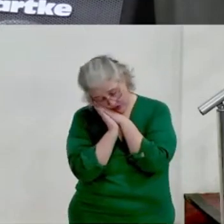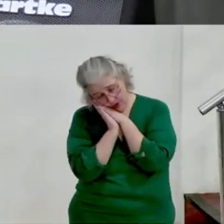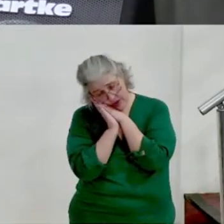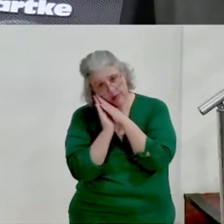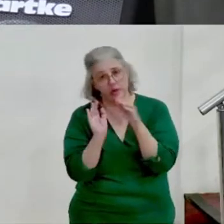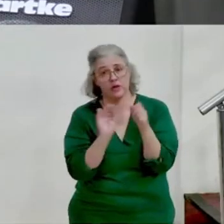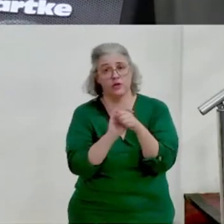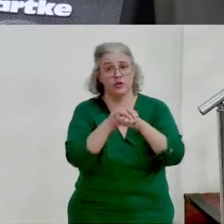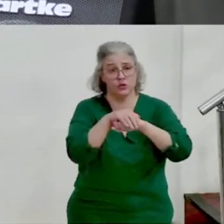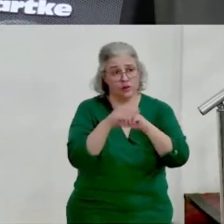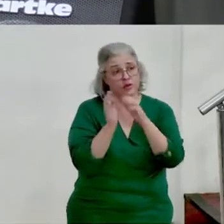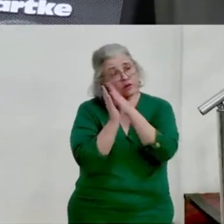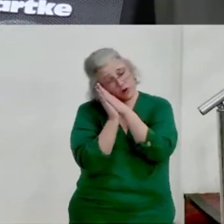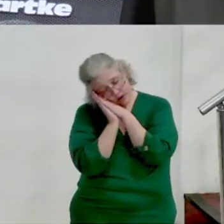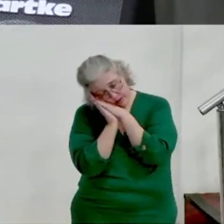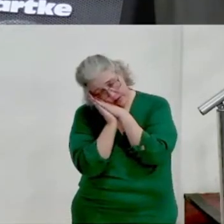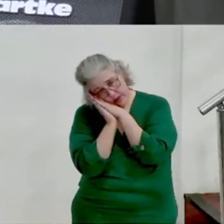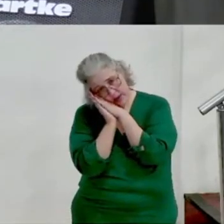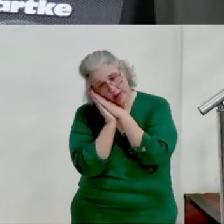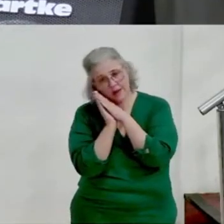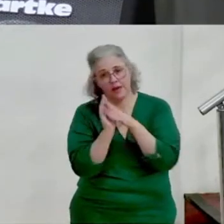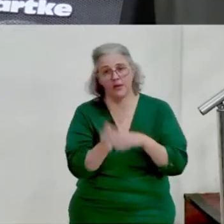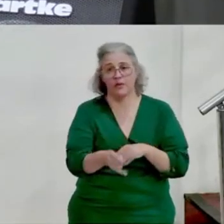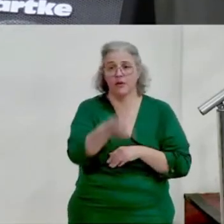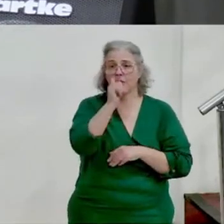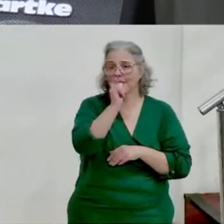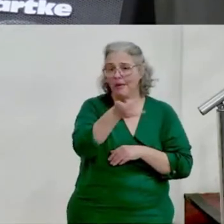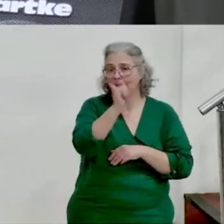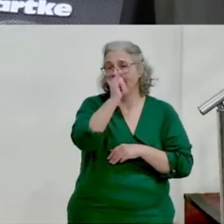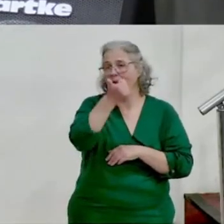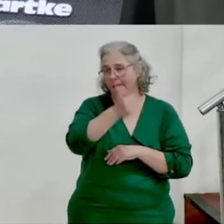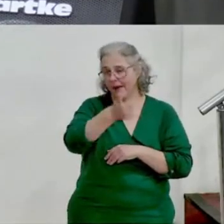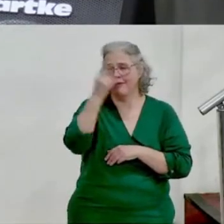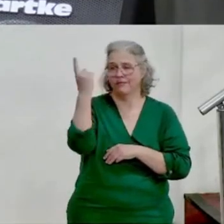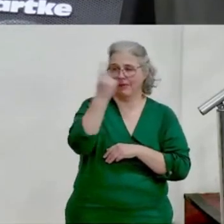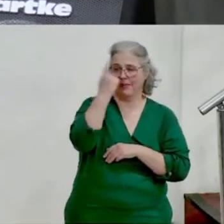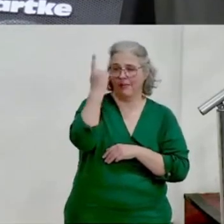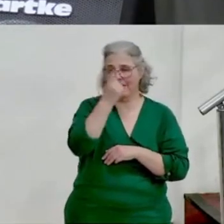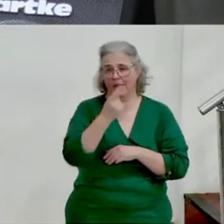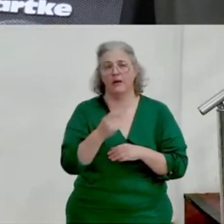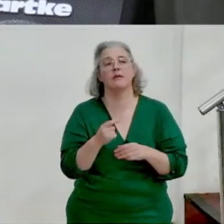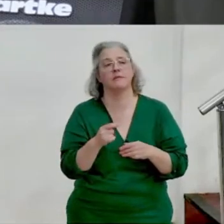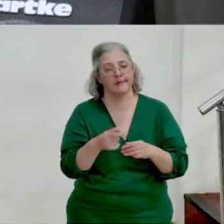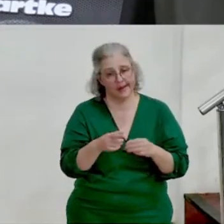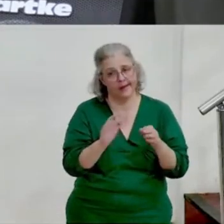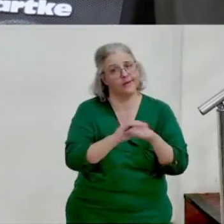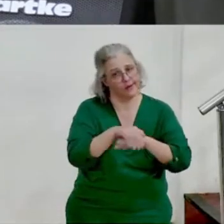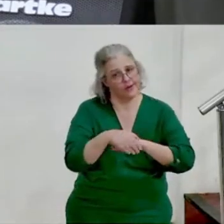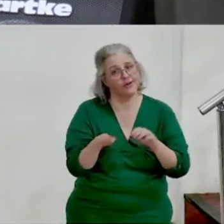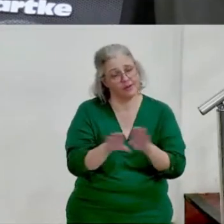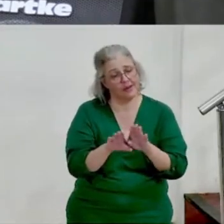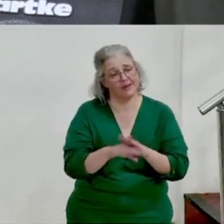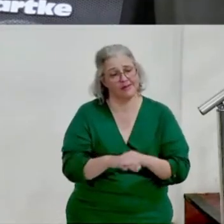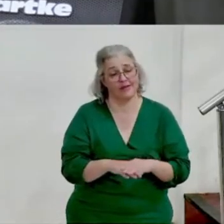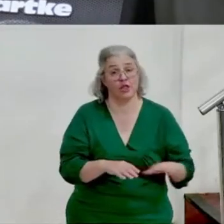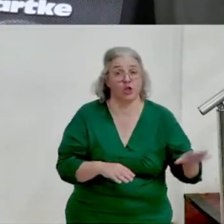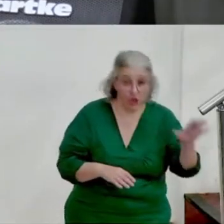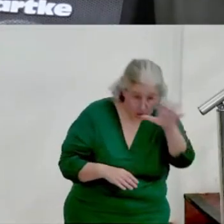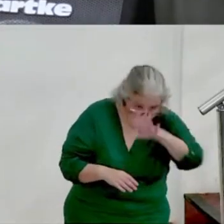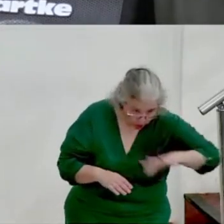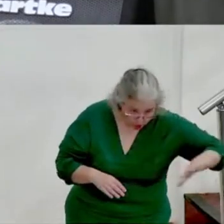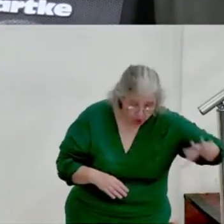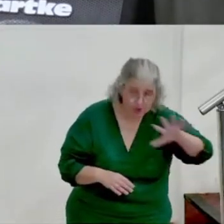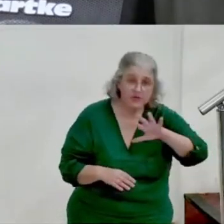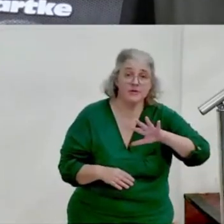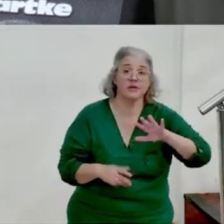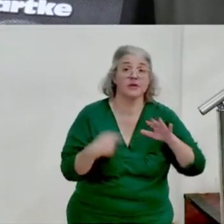que dormem. E os que se embriagam, é de noite que se embriagam. Nós, porém, que somos